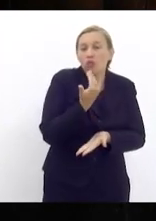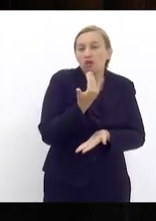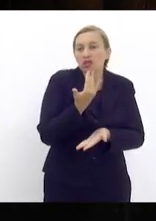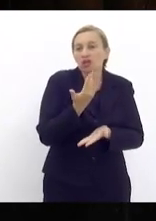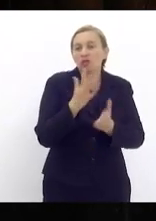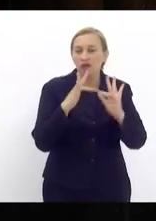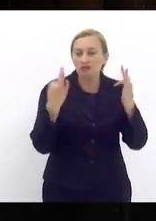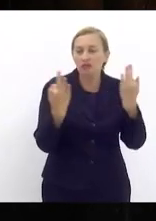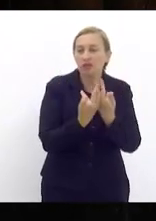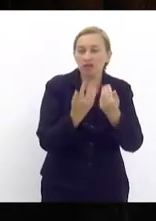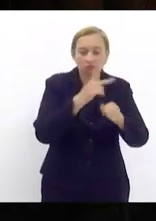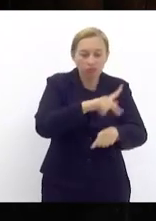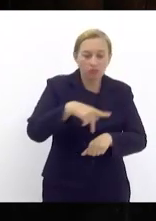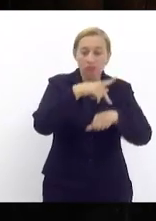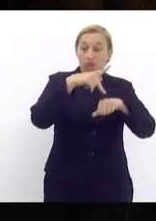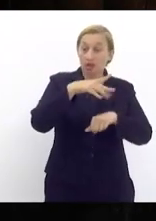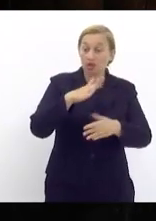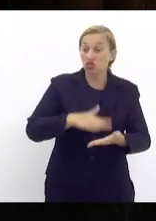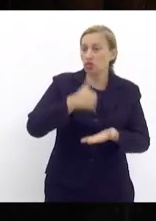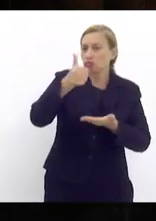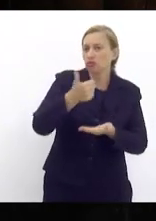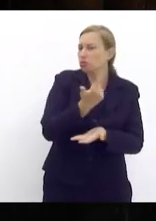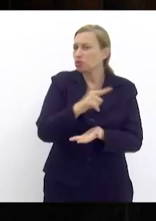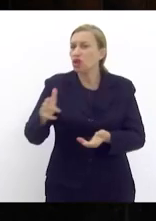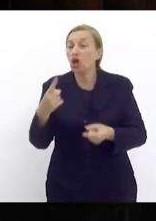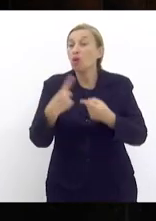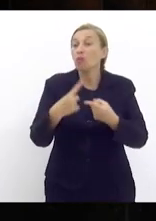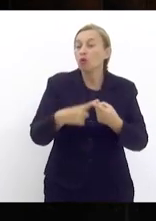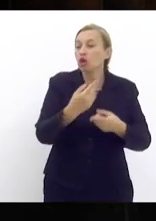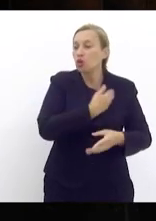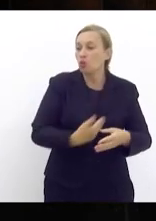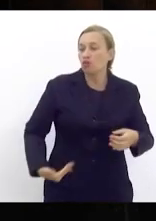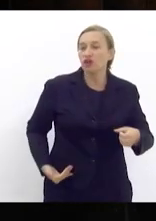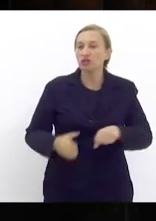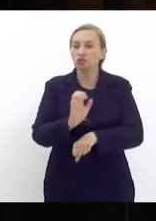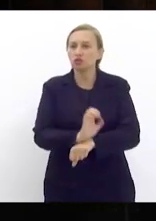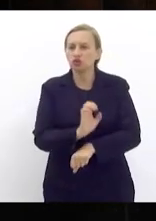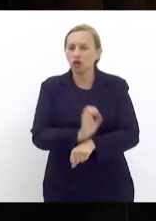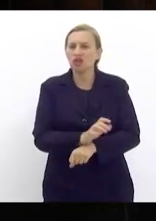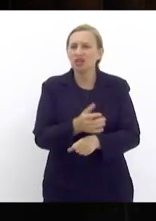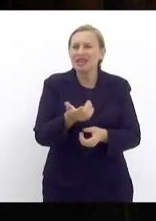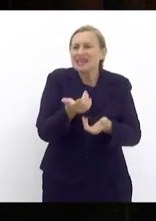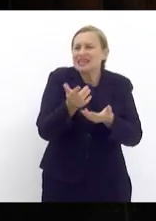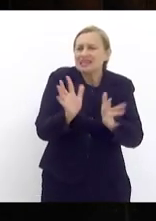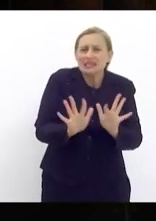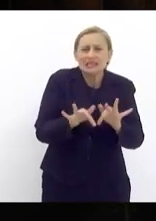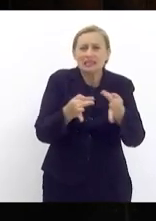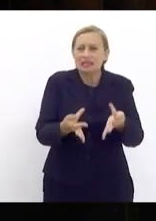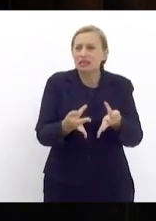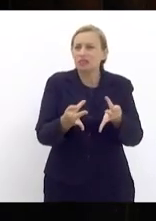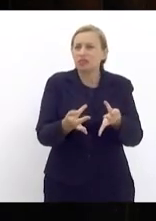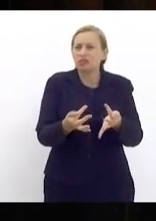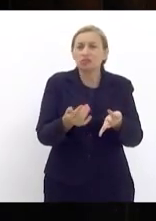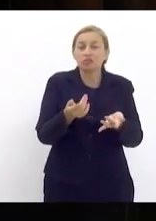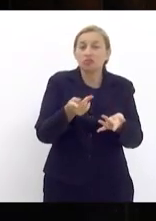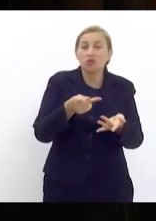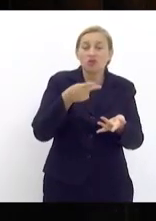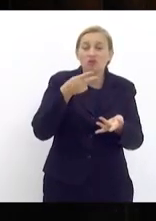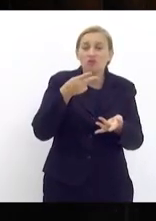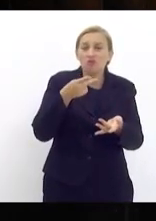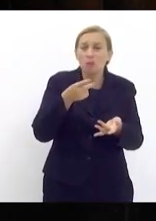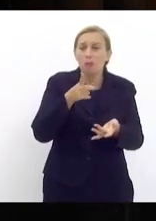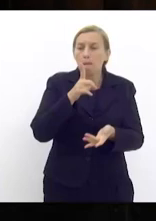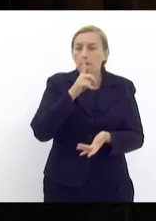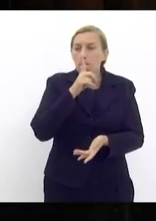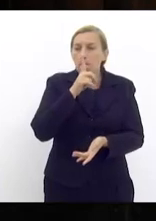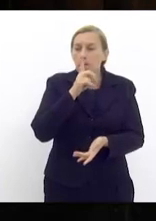filhos e filhas, e não vão ter, porque o governo do Estado simplesmente não diz o que está acontecendo